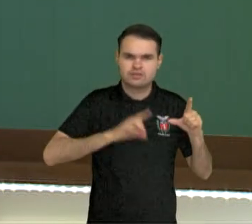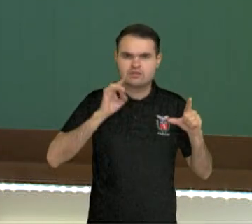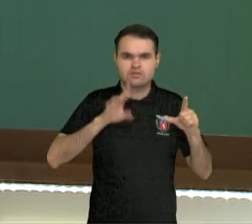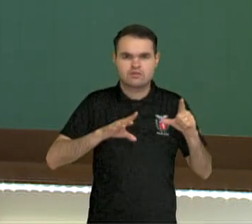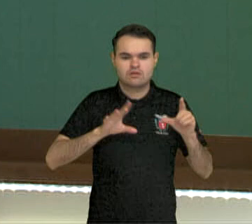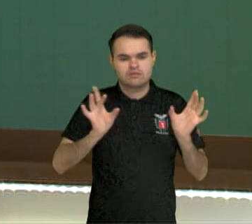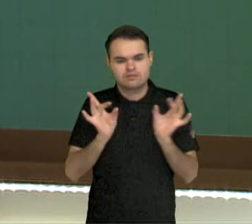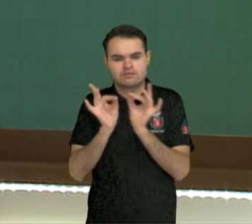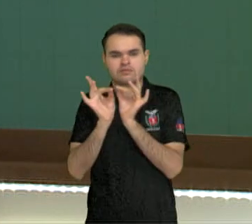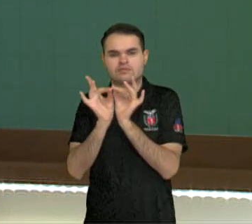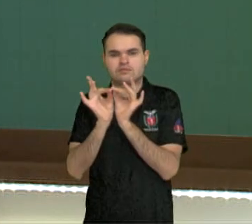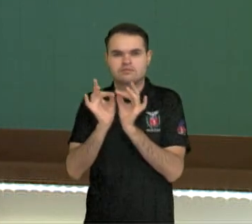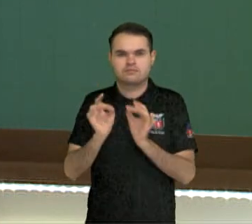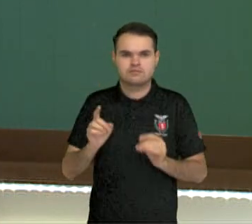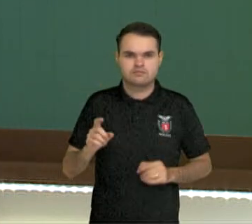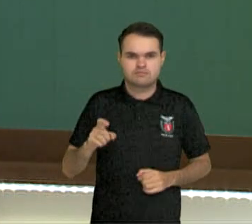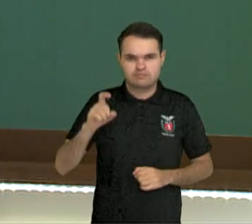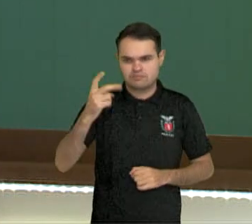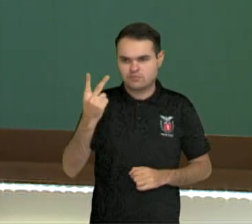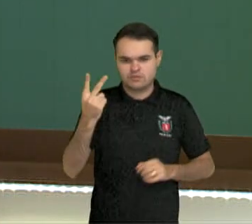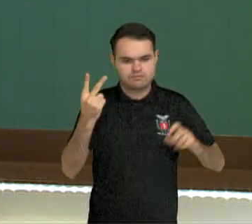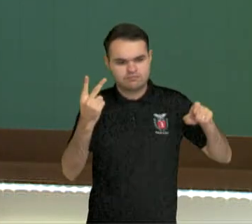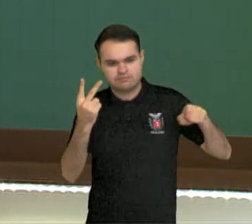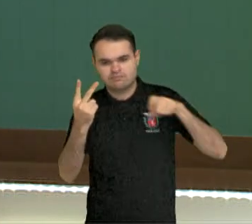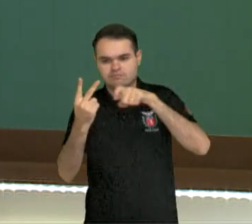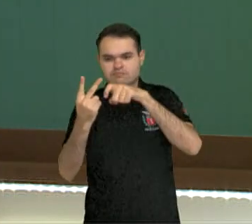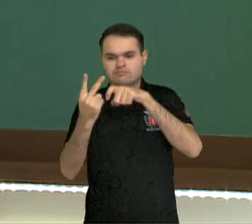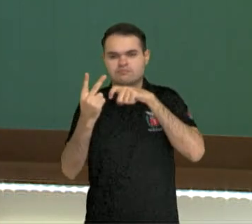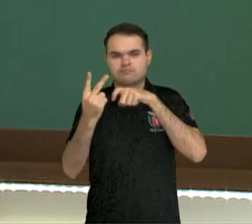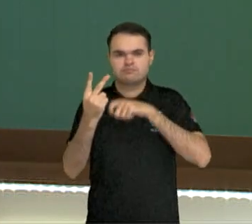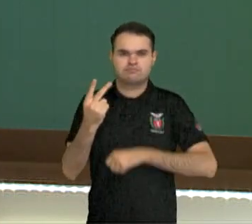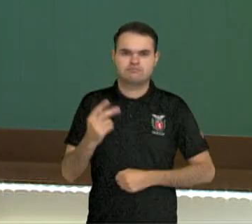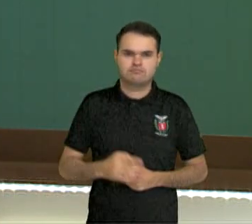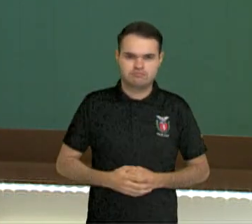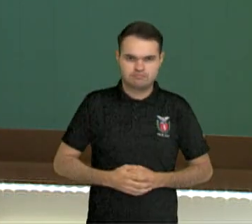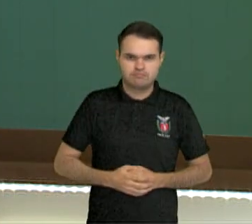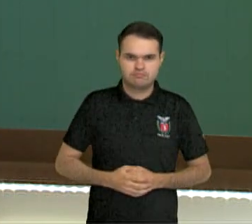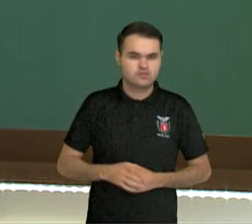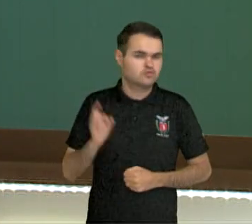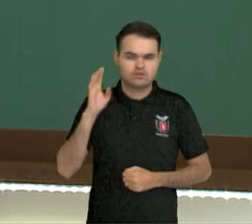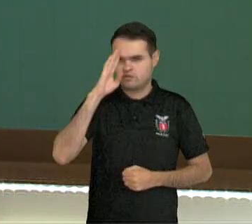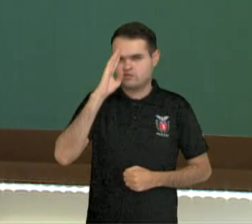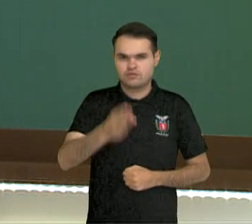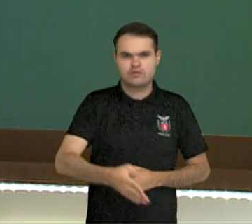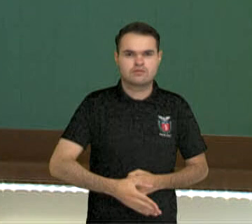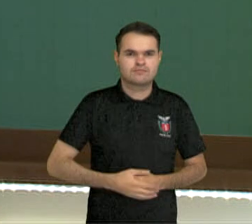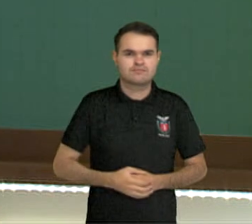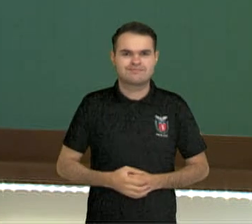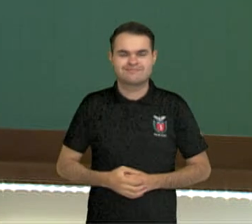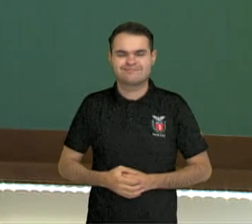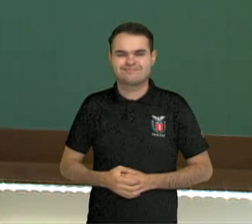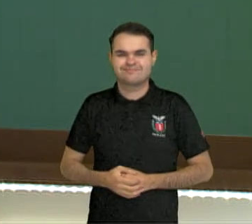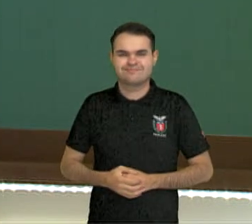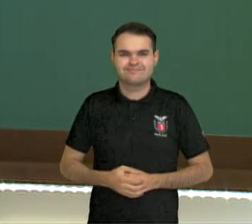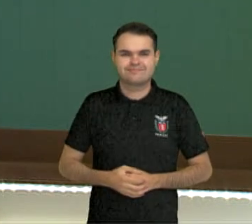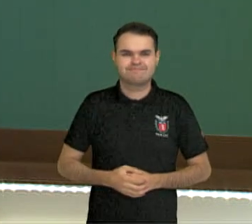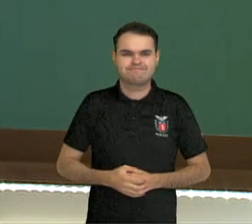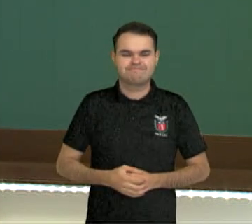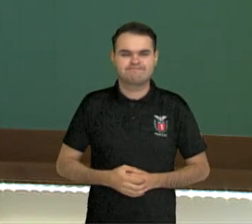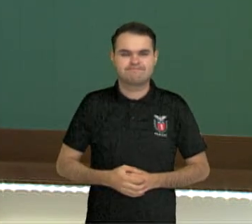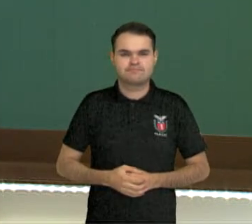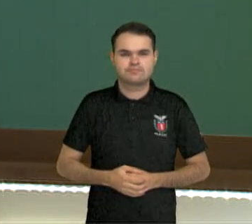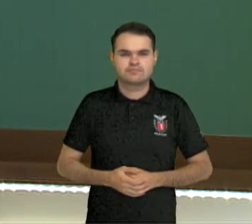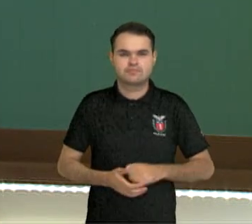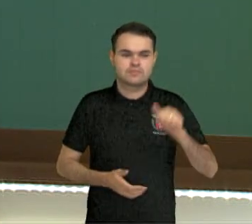escrever grudadinho, tá bom? Não tem conta nenhuma. Quanto que é 2 vezes x? Só escrever grudado, 2x, tá bom? E a